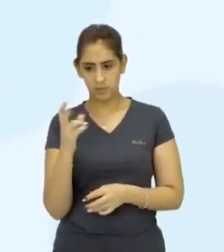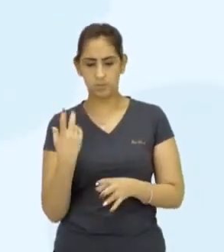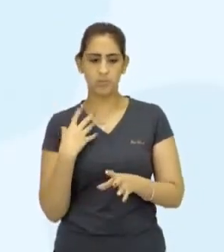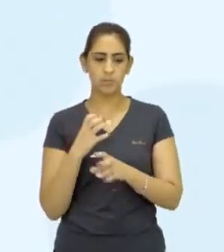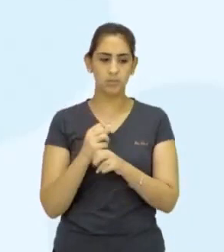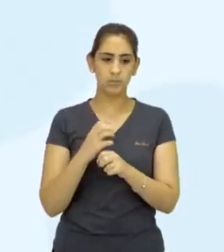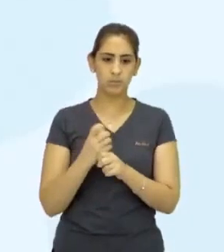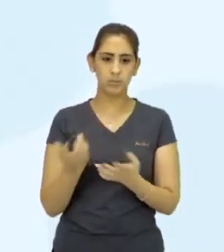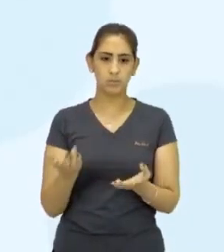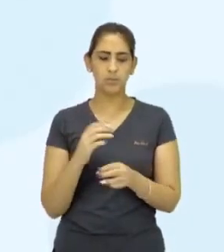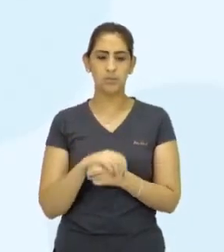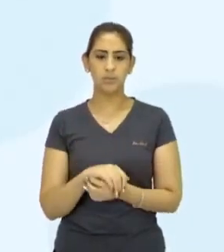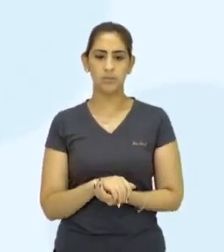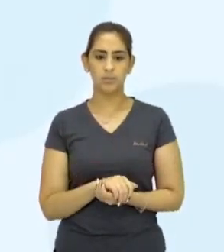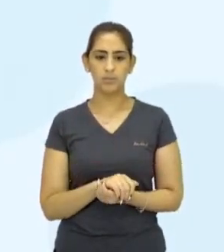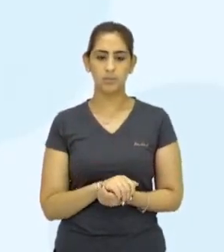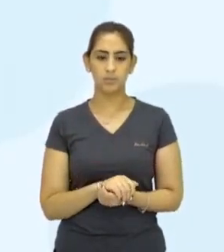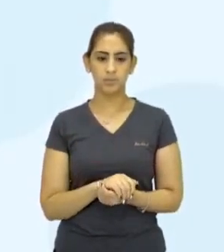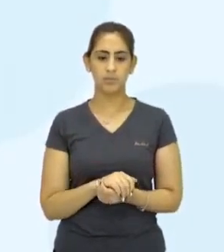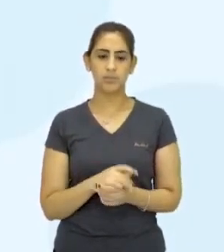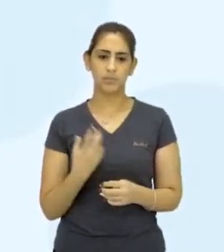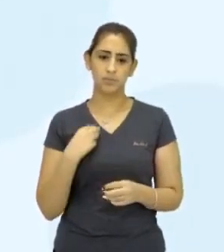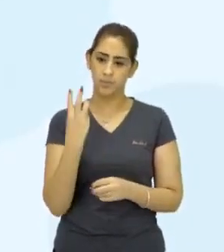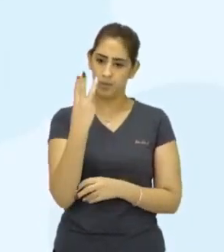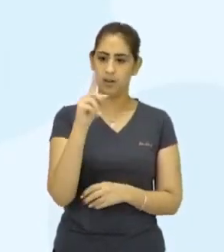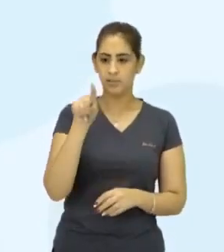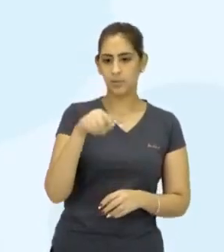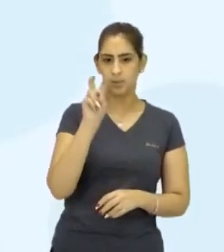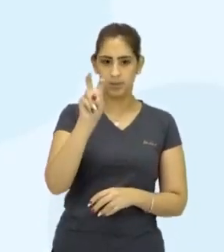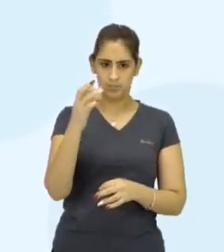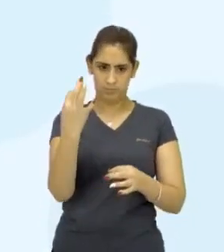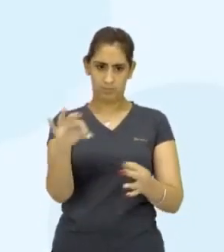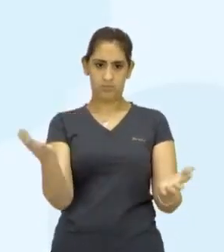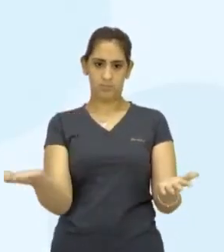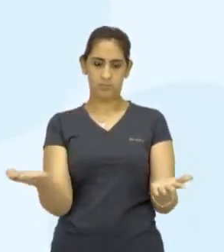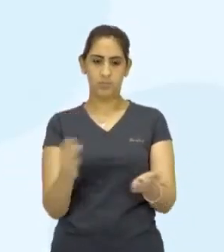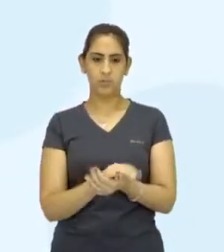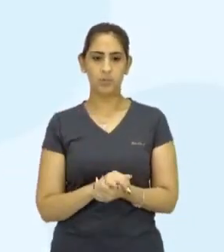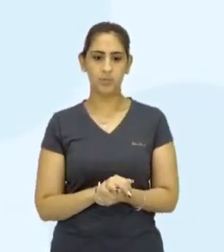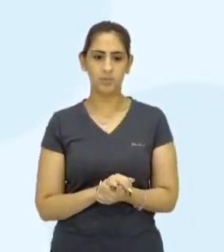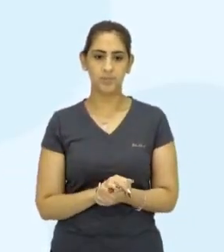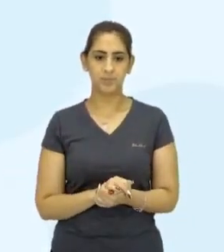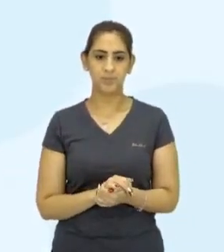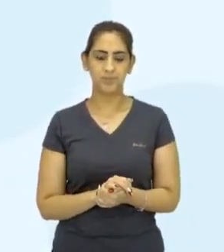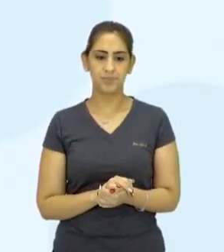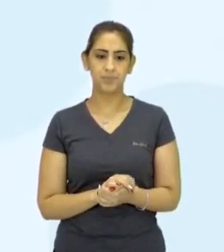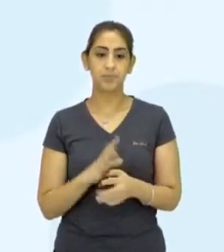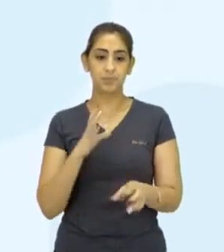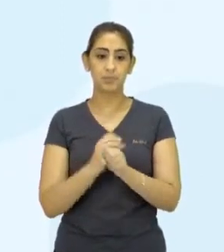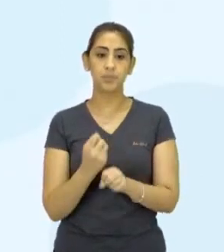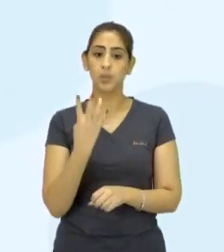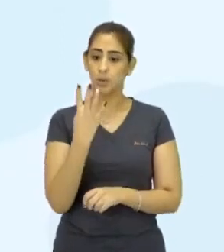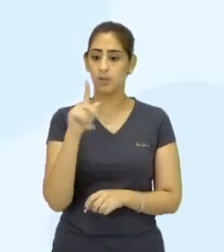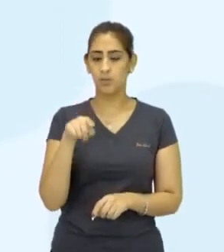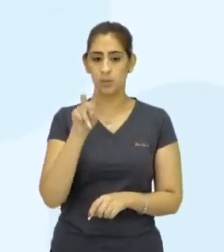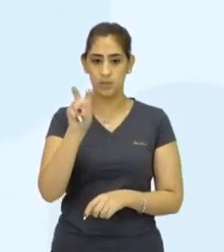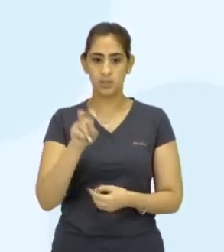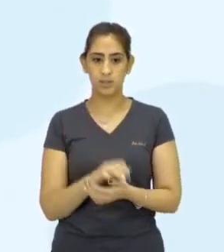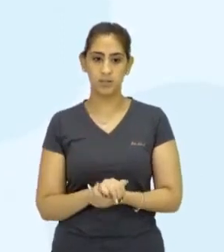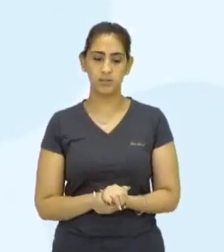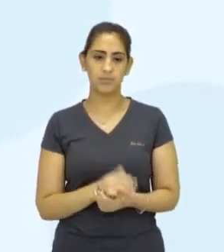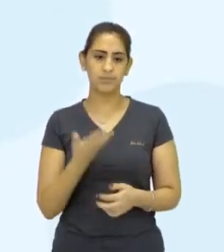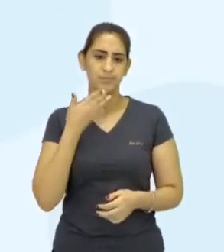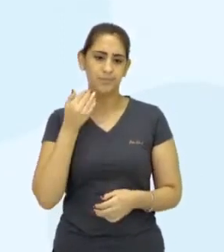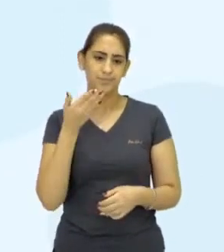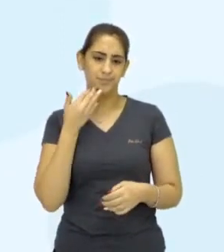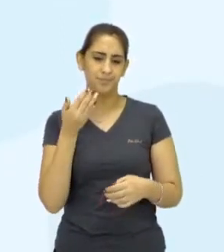inteiros, 2,5 décimos, mais 1 inteiro. Ah, dá 3,5, é isso? É. E somando mais 1? 4,5? Ah,